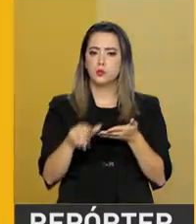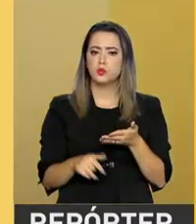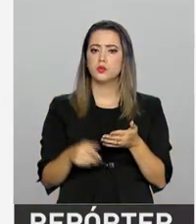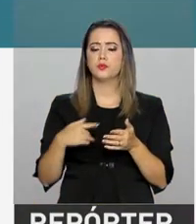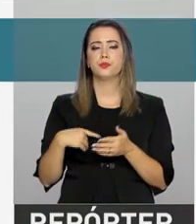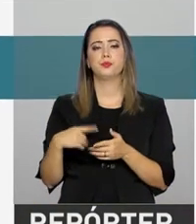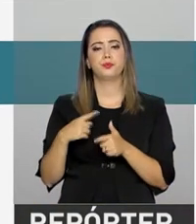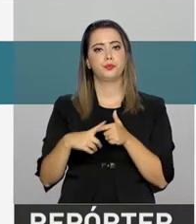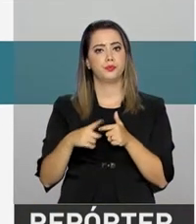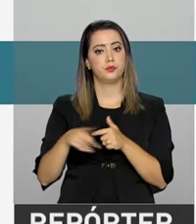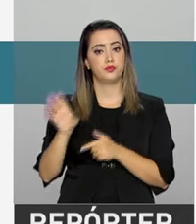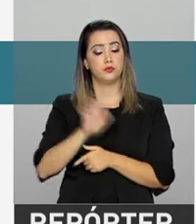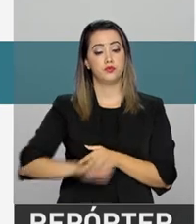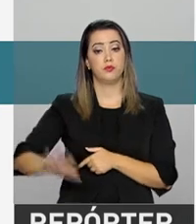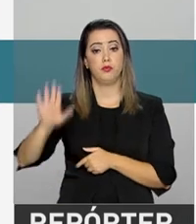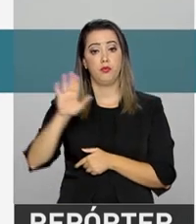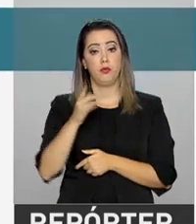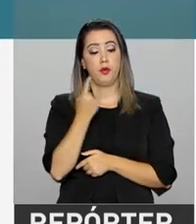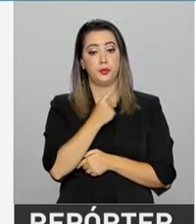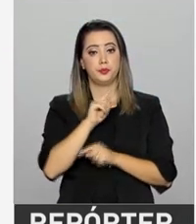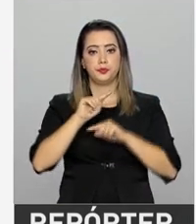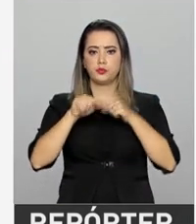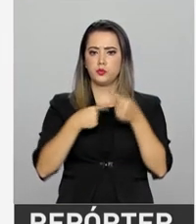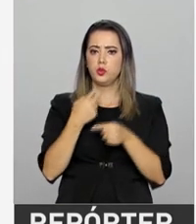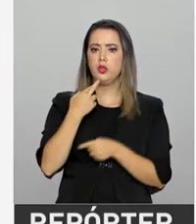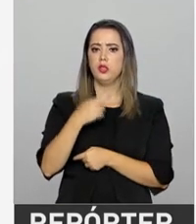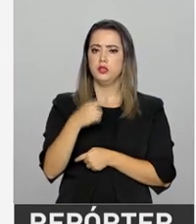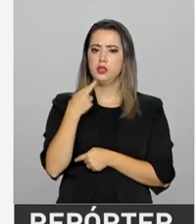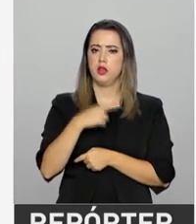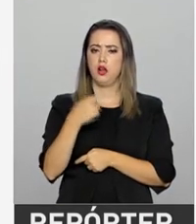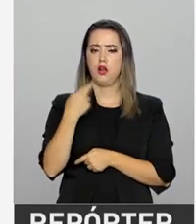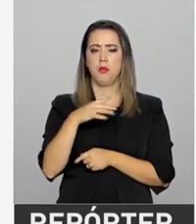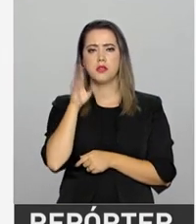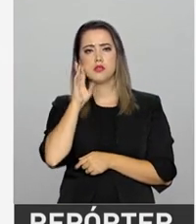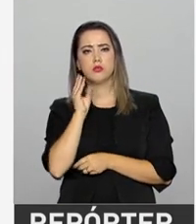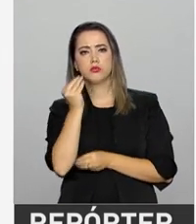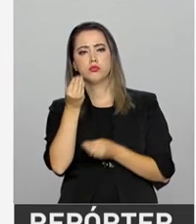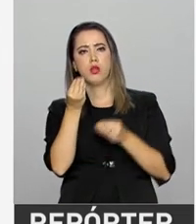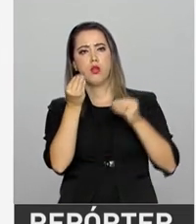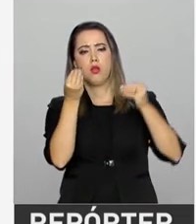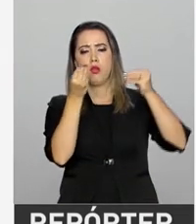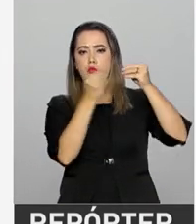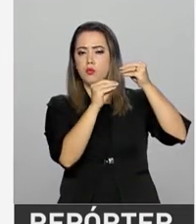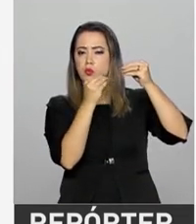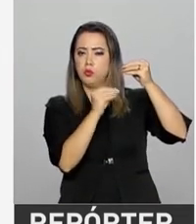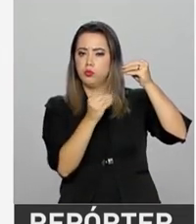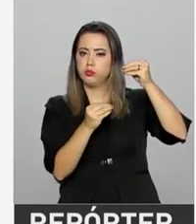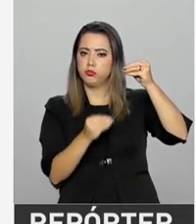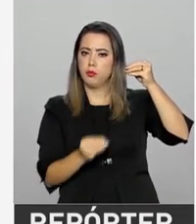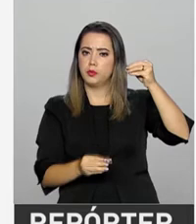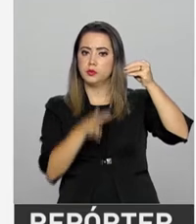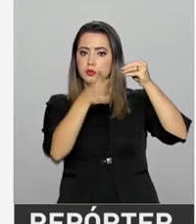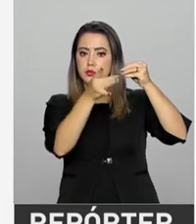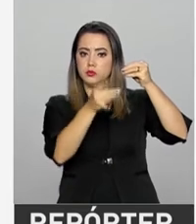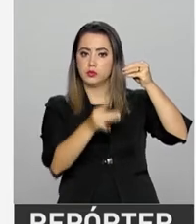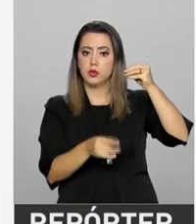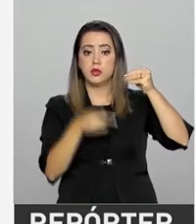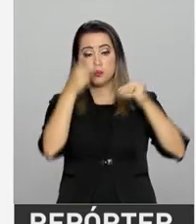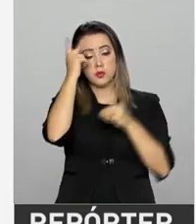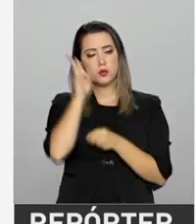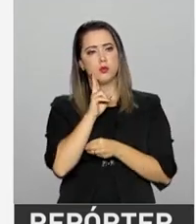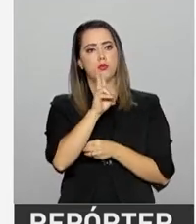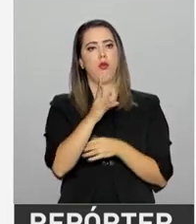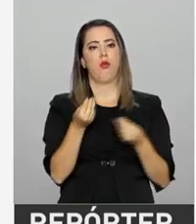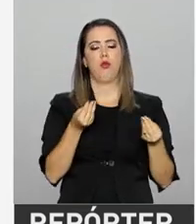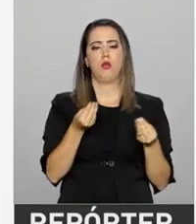os bancos de dados criado a partir das reclamações do sindec do consumidor ponto gov.br também são usados pelos consumidores como